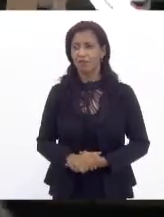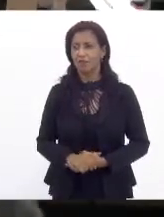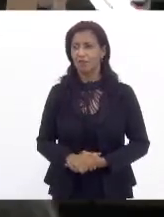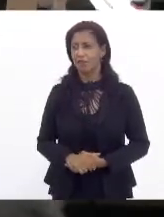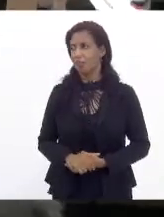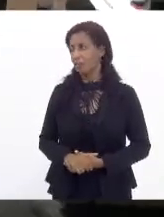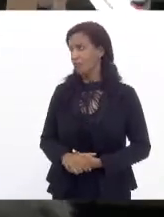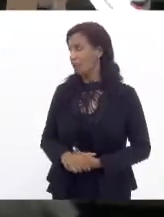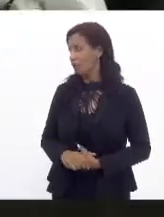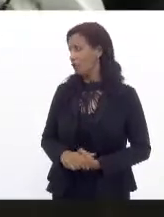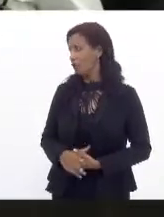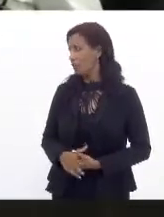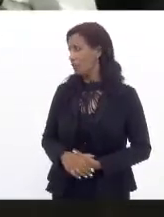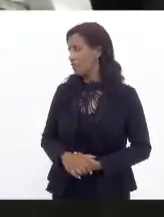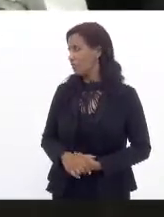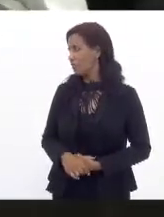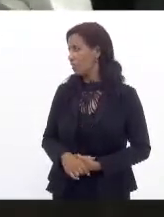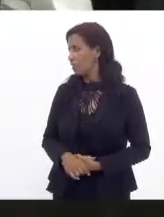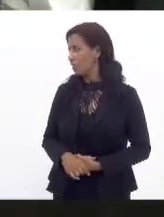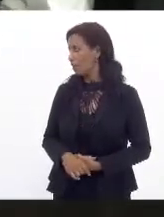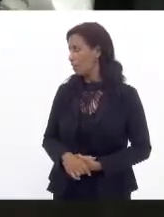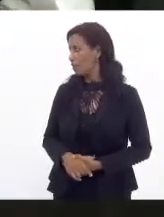Hein? Bruno Mazeu.